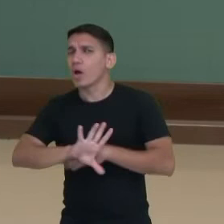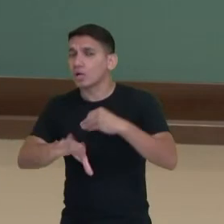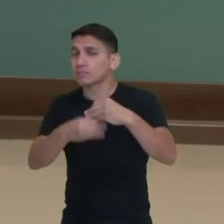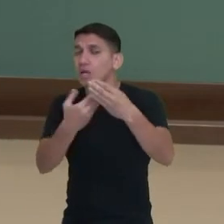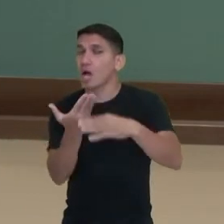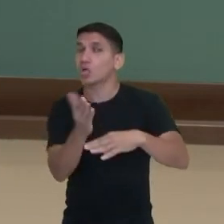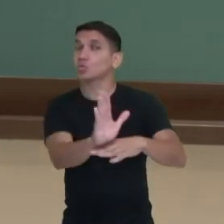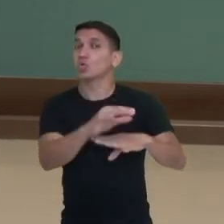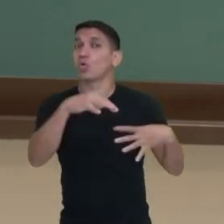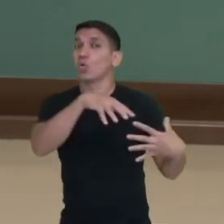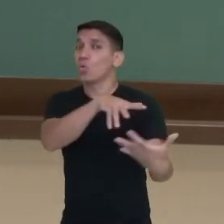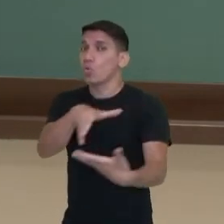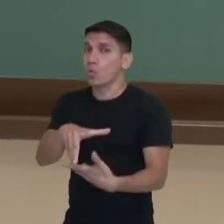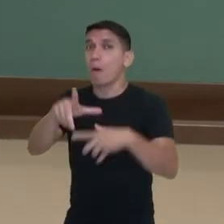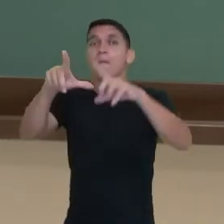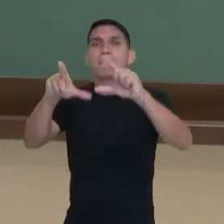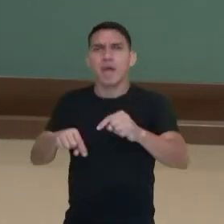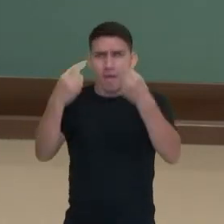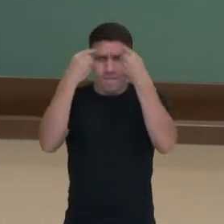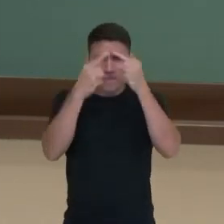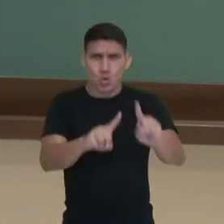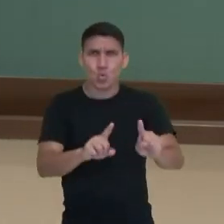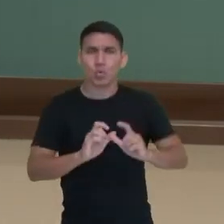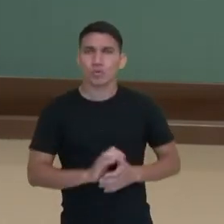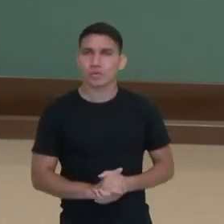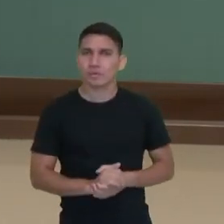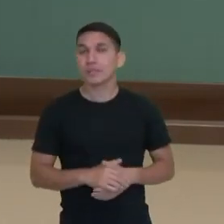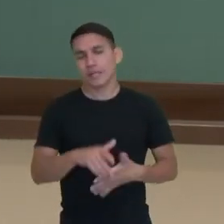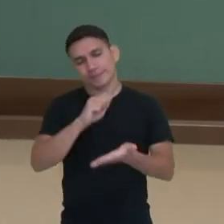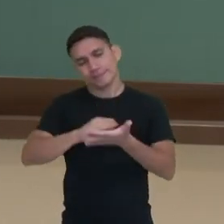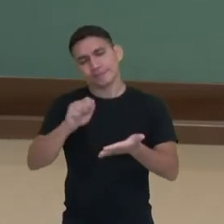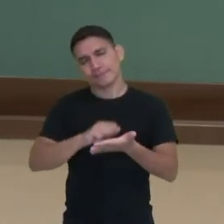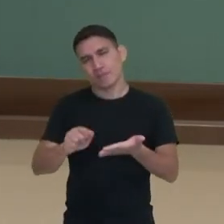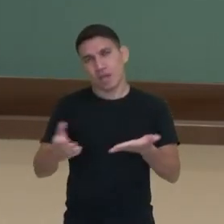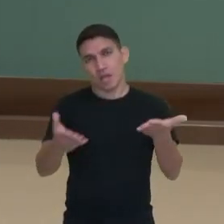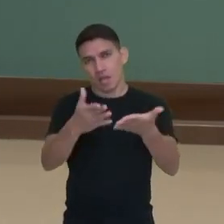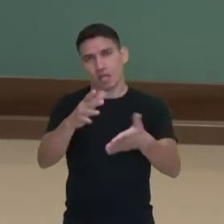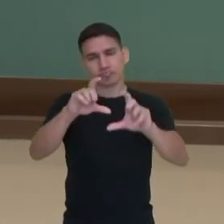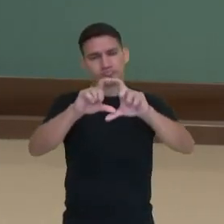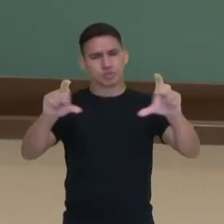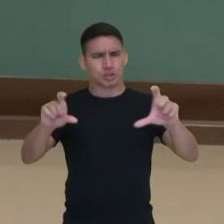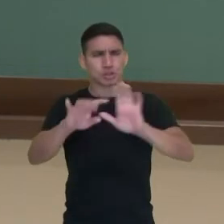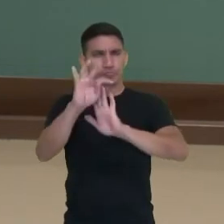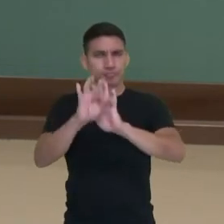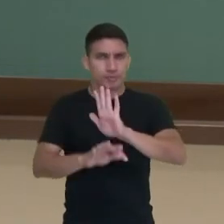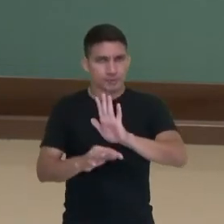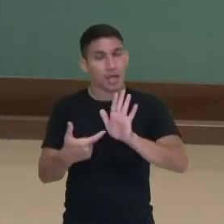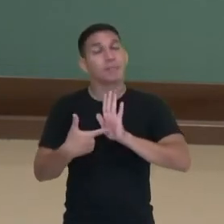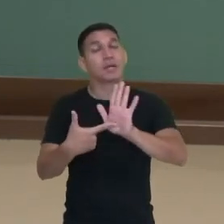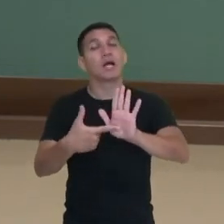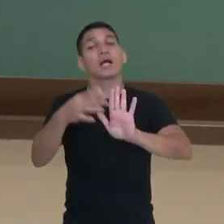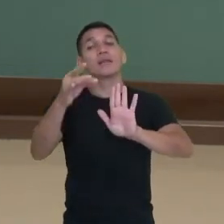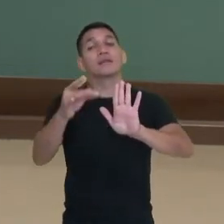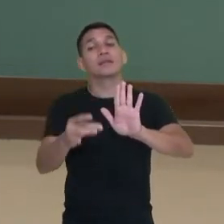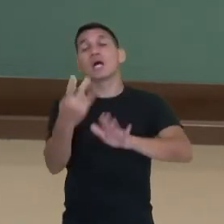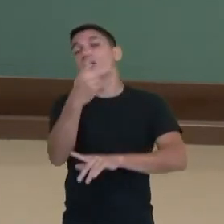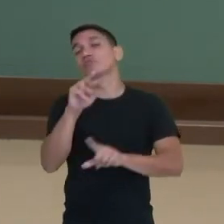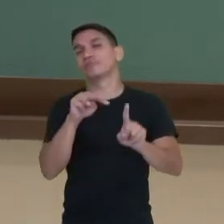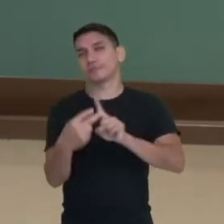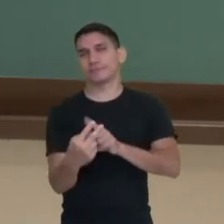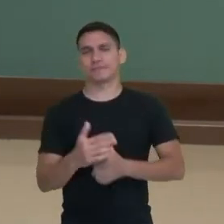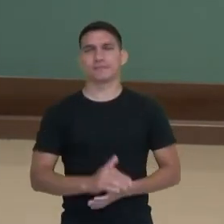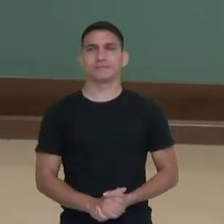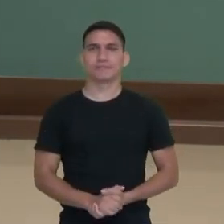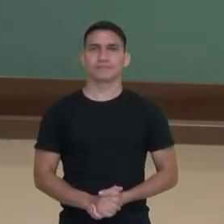um mundo com menos violência? Escreva então agora um texto apresentando a sua